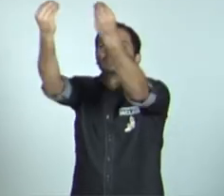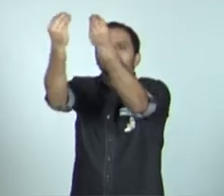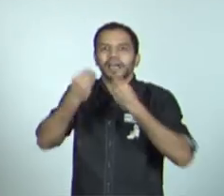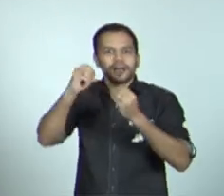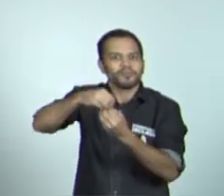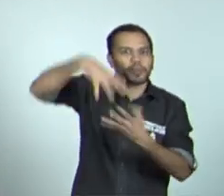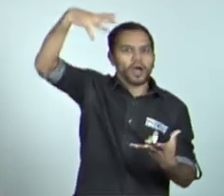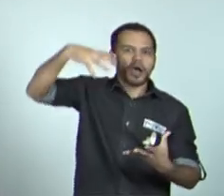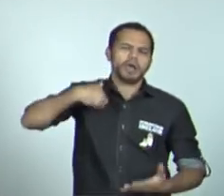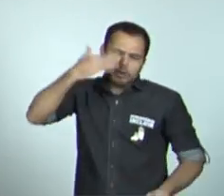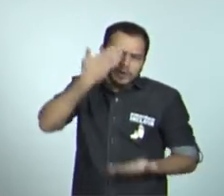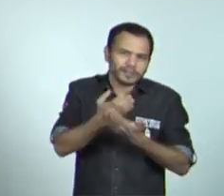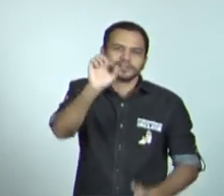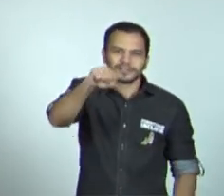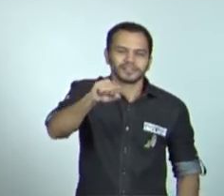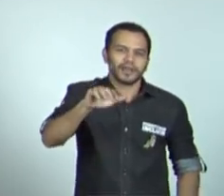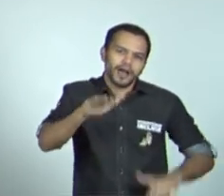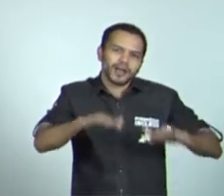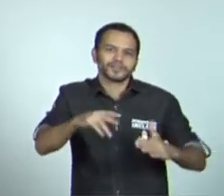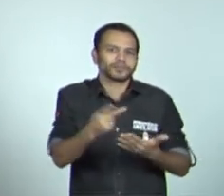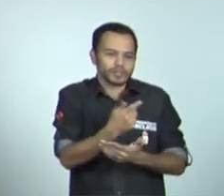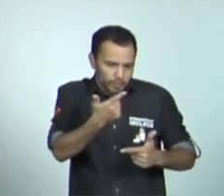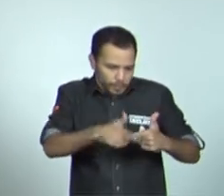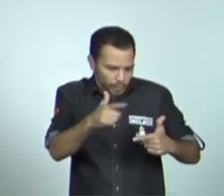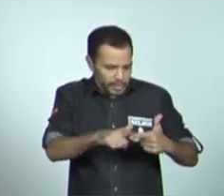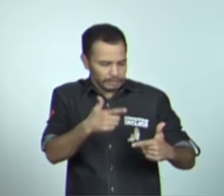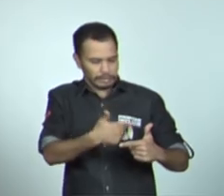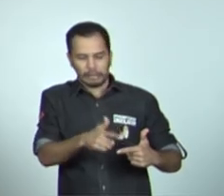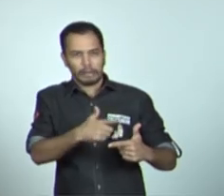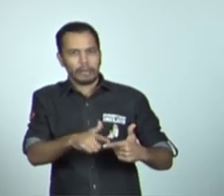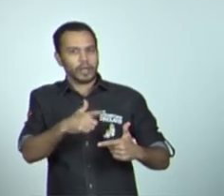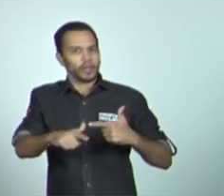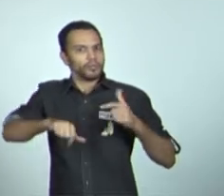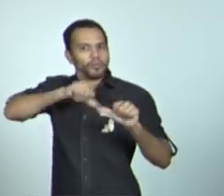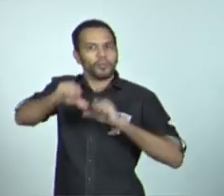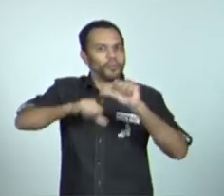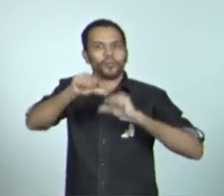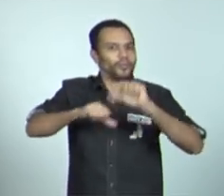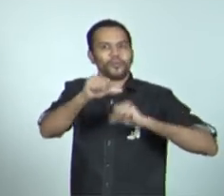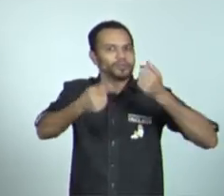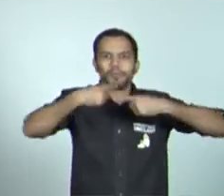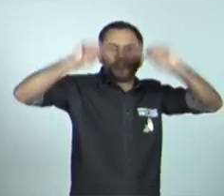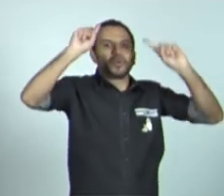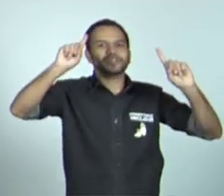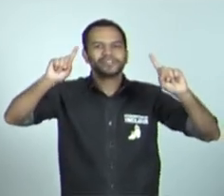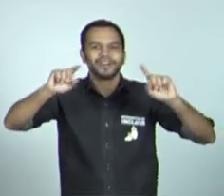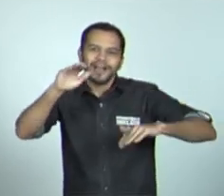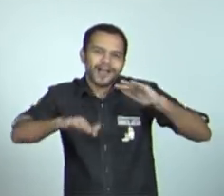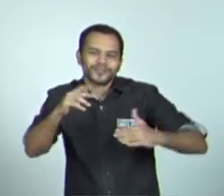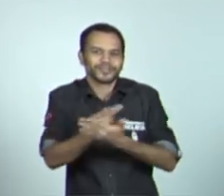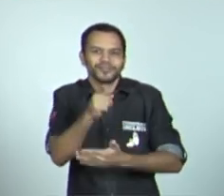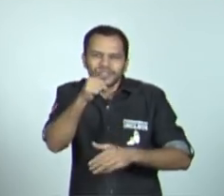deus aquilo que era o programa a tua vida vira o teu maior orgulho é aquilo que ela tomou a